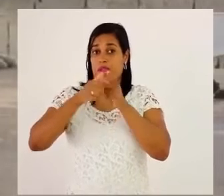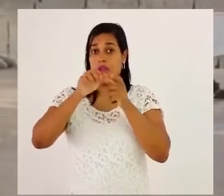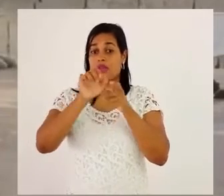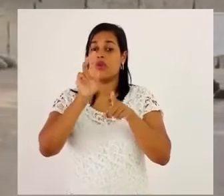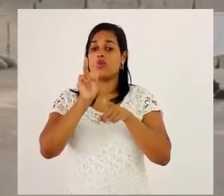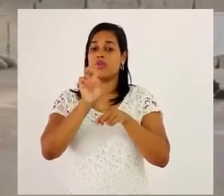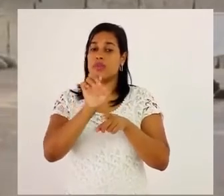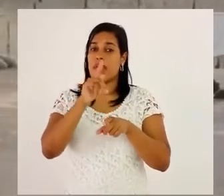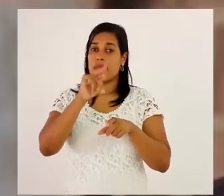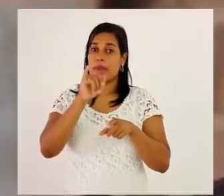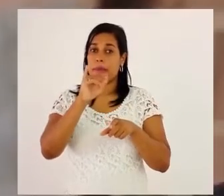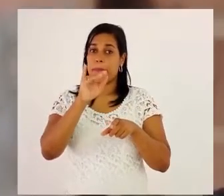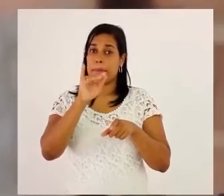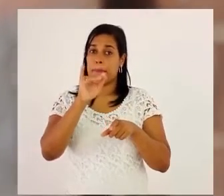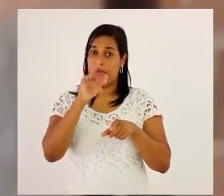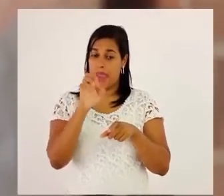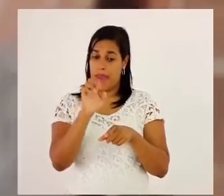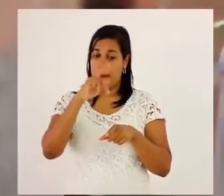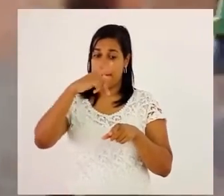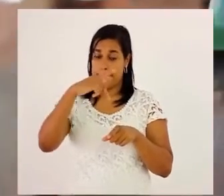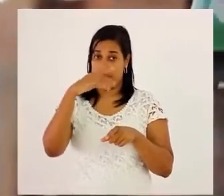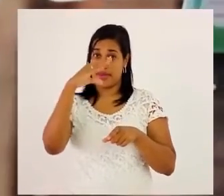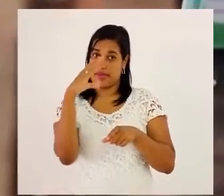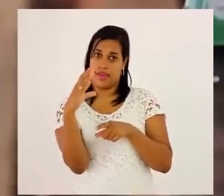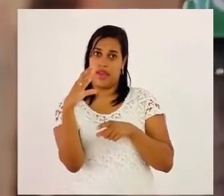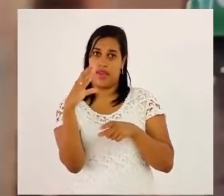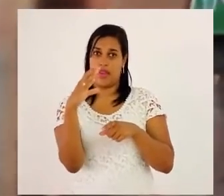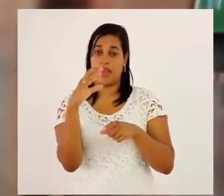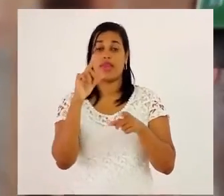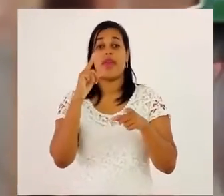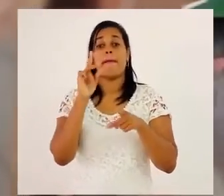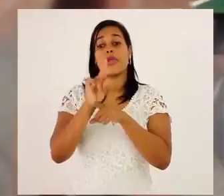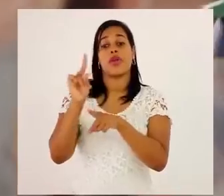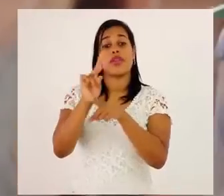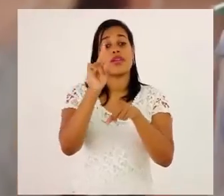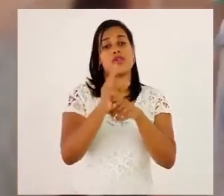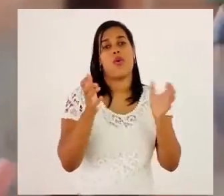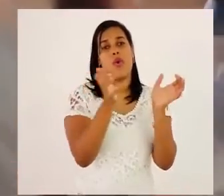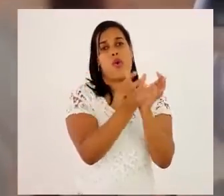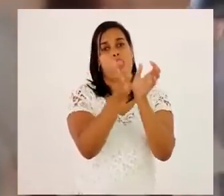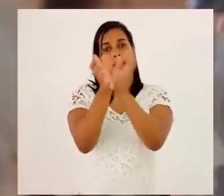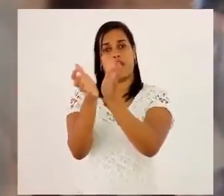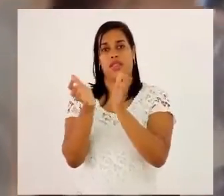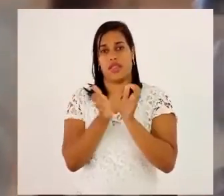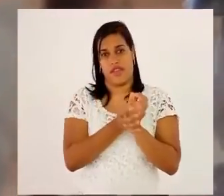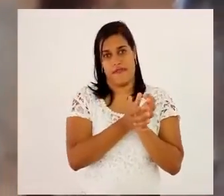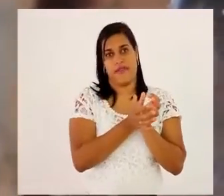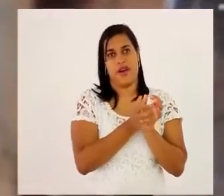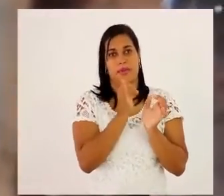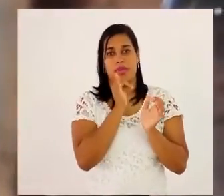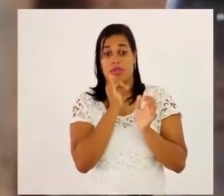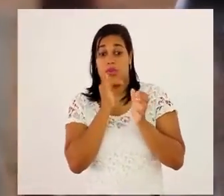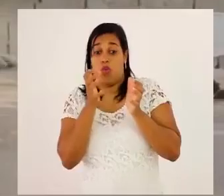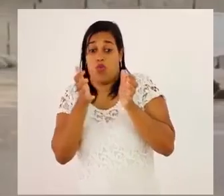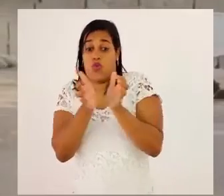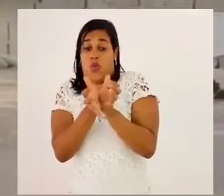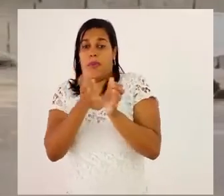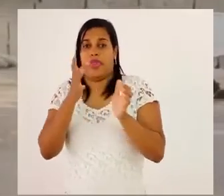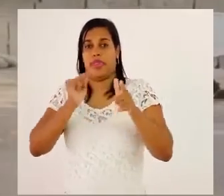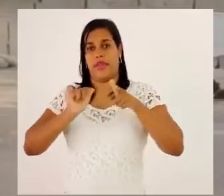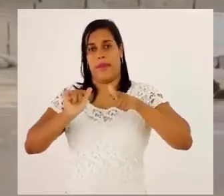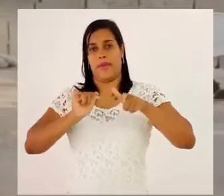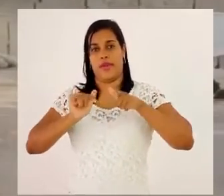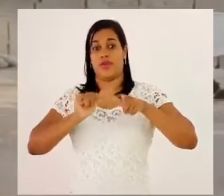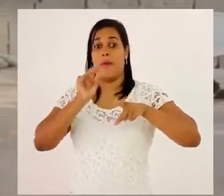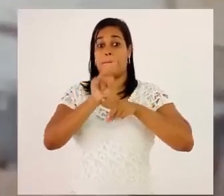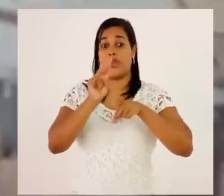de proteção coletiva. O EPC é a primeira ação que a gente deve tomar. Por exemplo, na serra circular a gente tem alguns EPCs. A